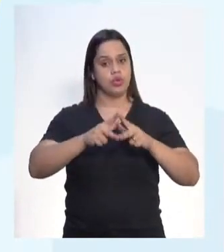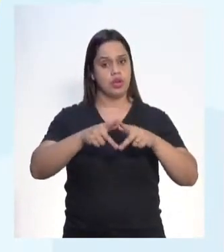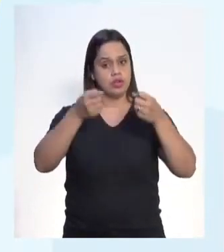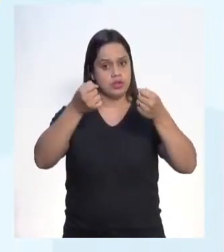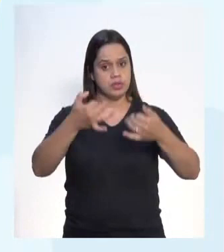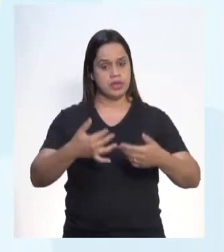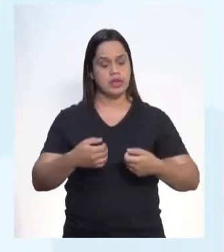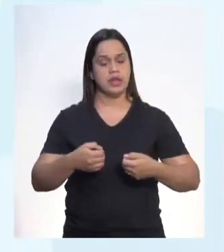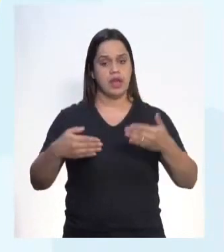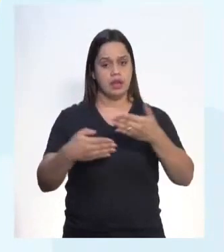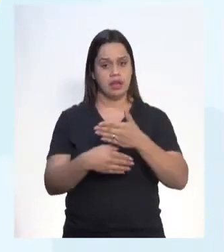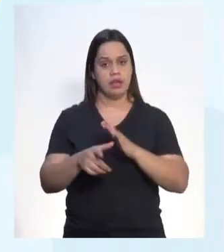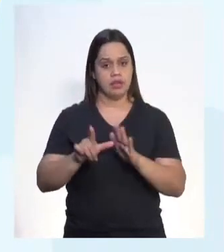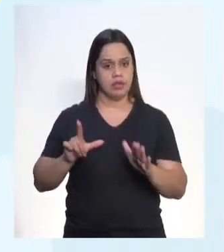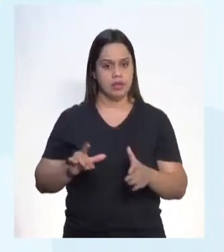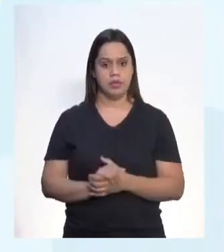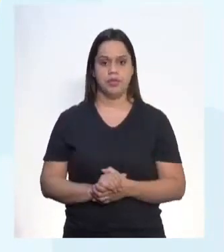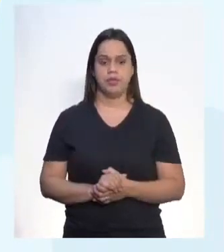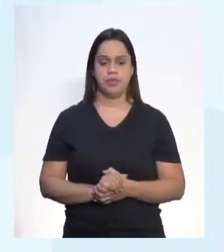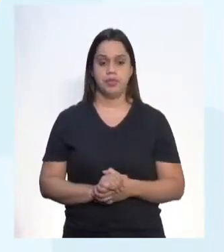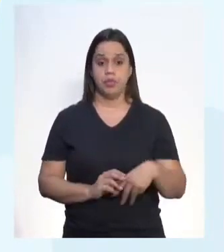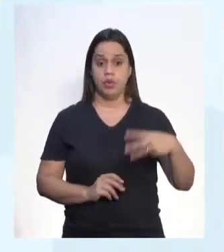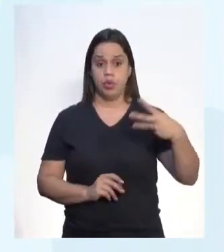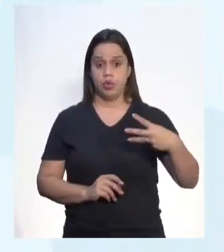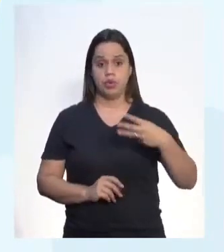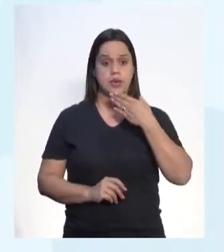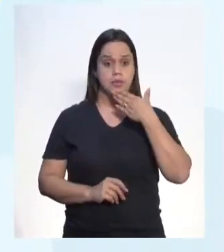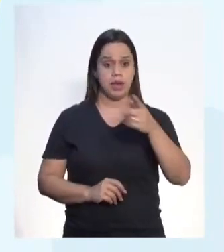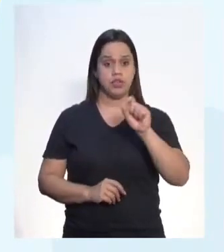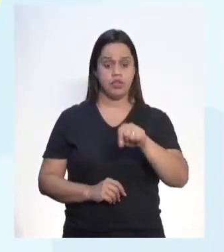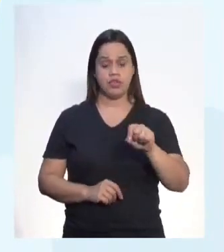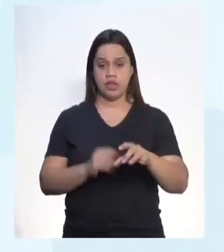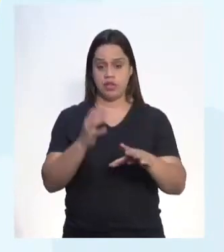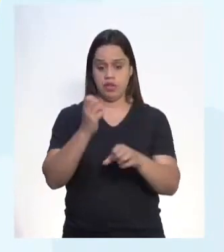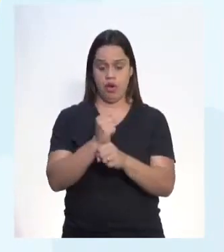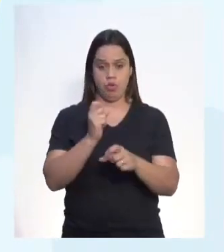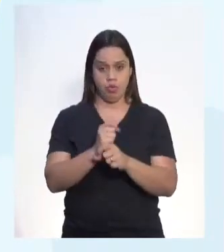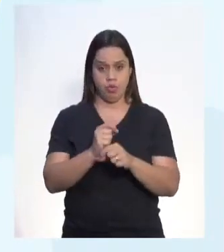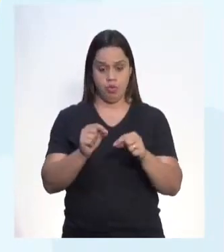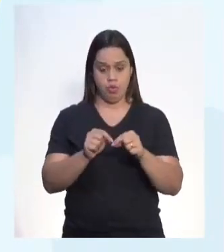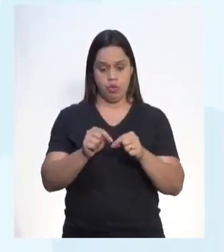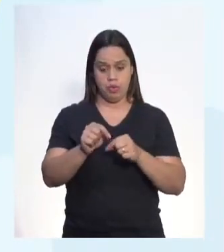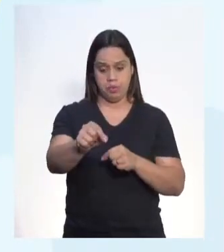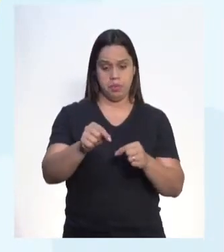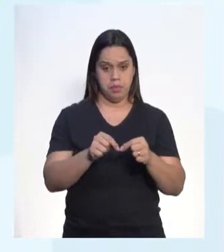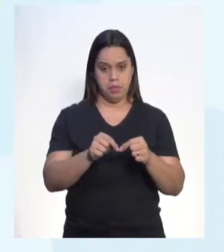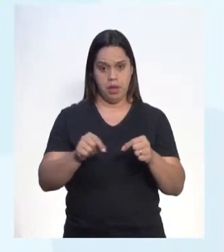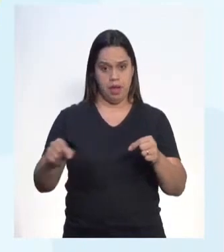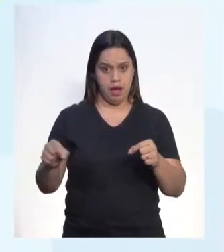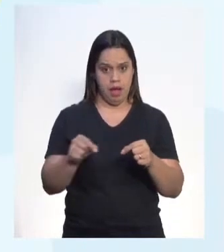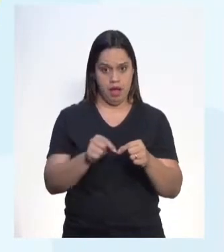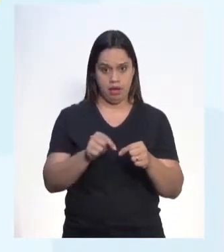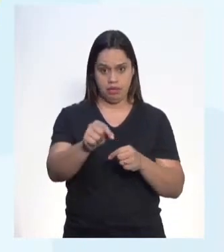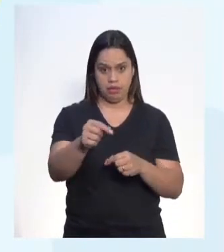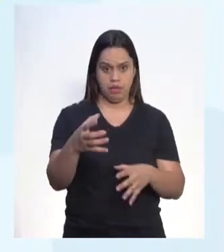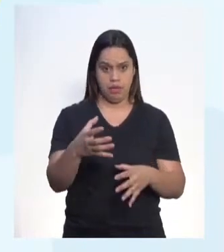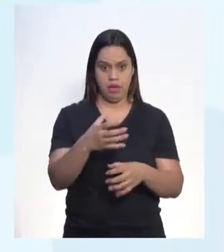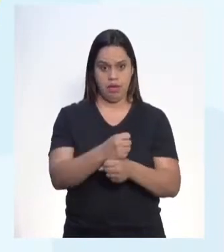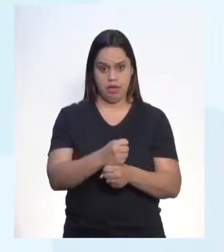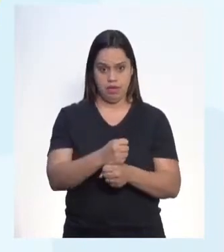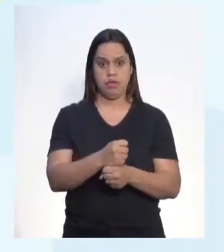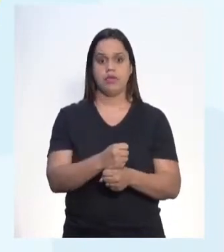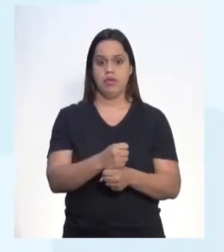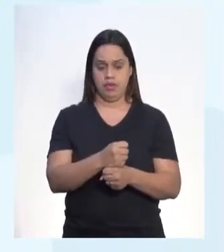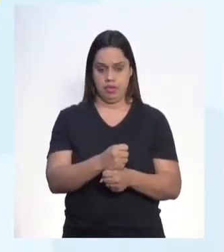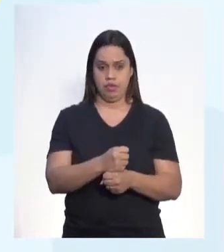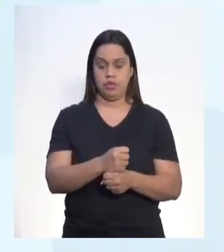anterior. O item 3 pede que você calcule as medidas das áreas